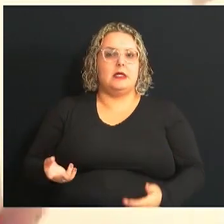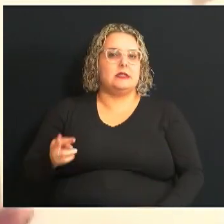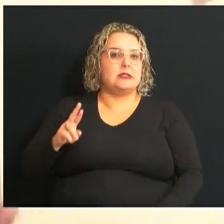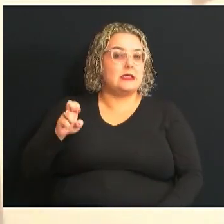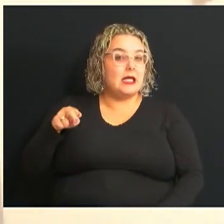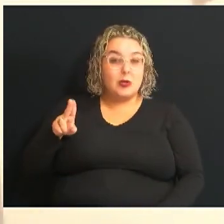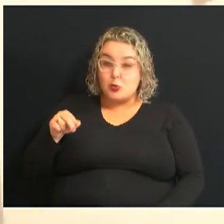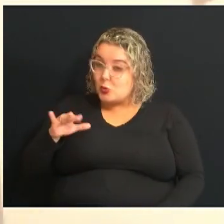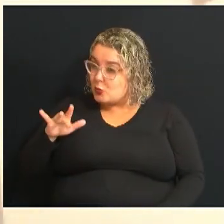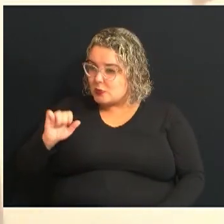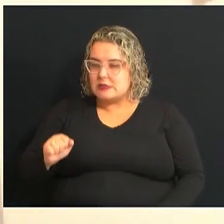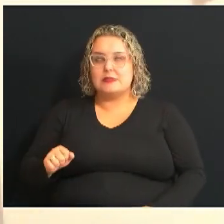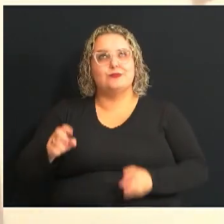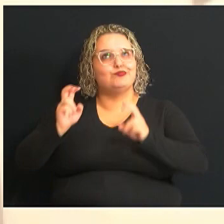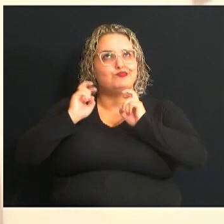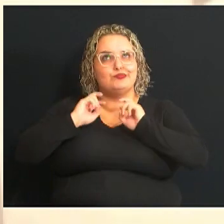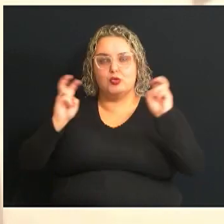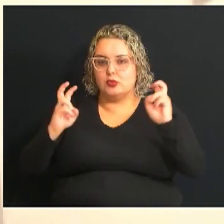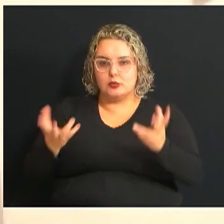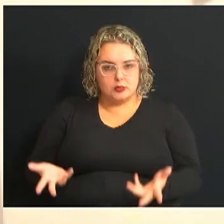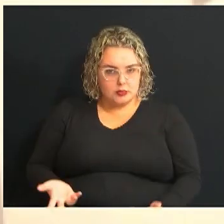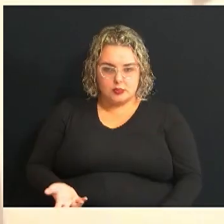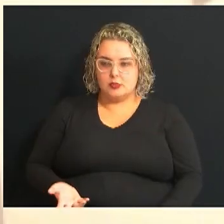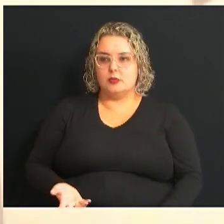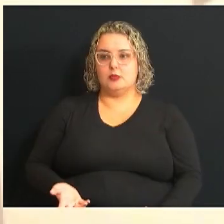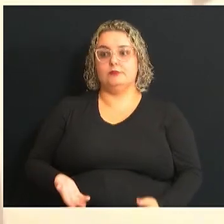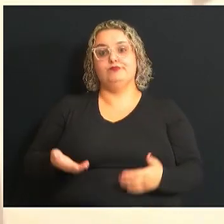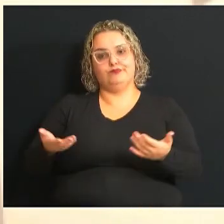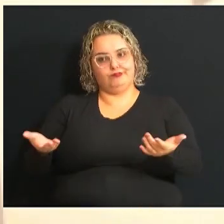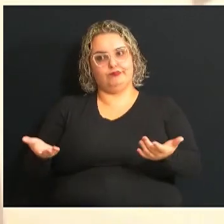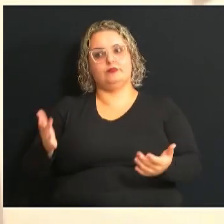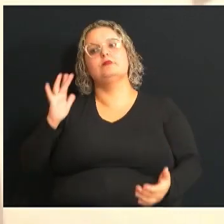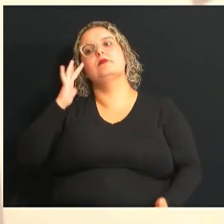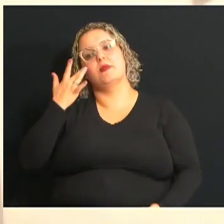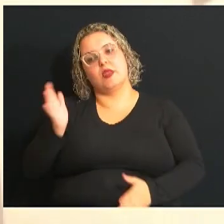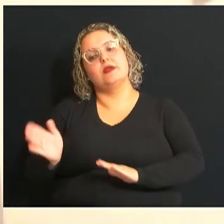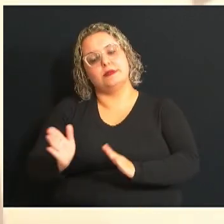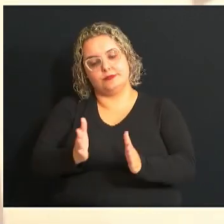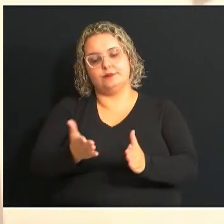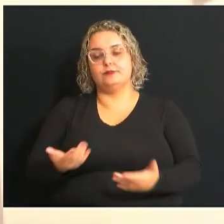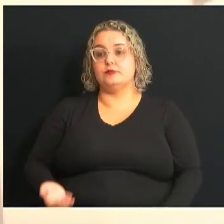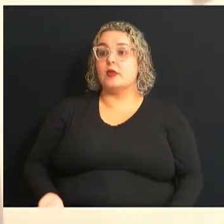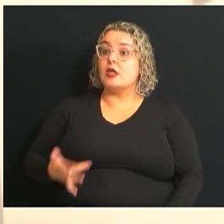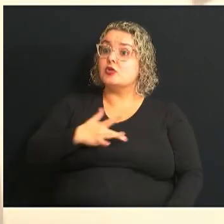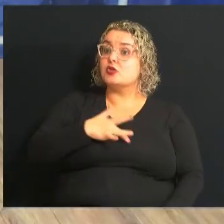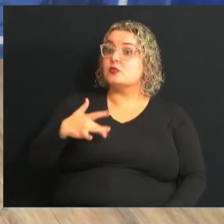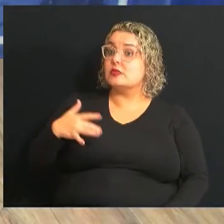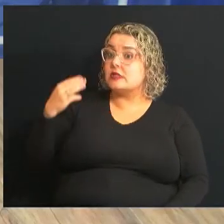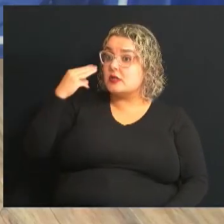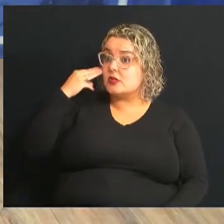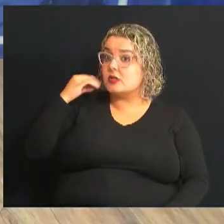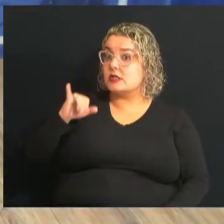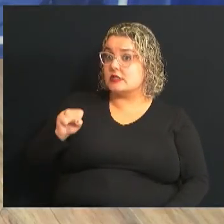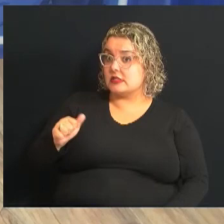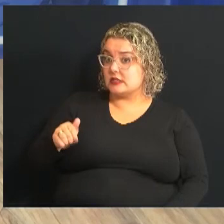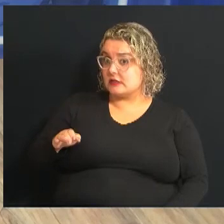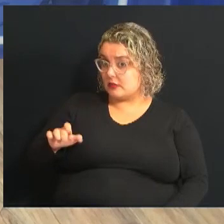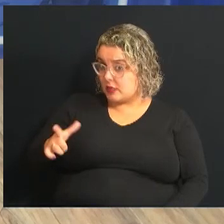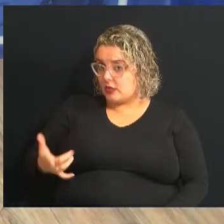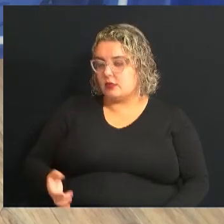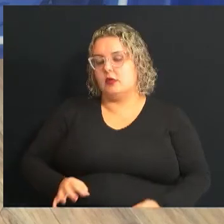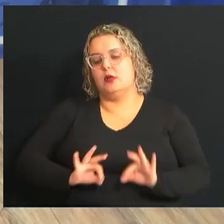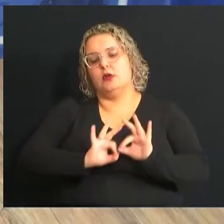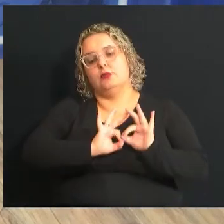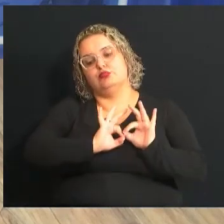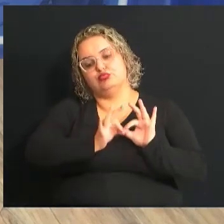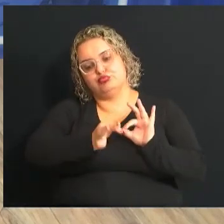muito gritantes, assim. Então, acho que esse é o caminho. E sobre saúde mental, Isabel, acho que a gente tem um longo caminho a